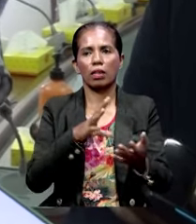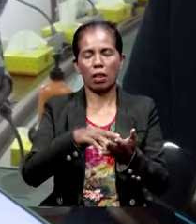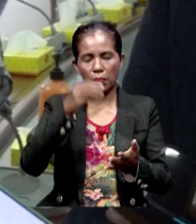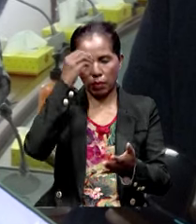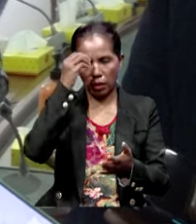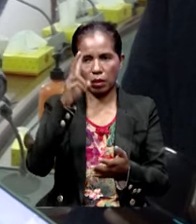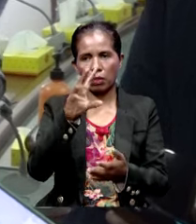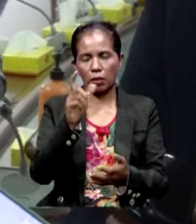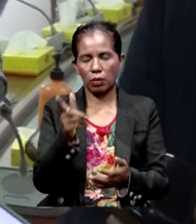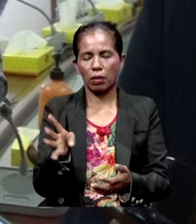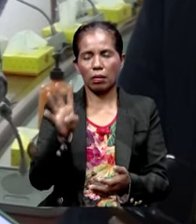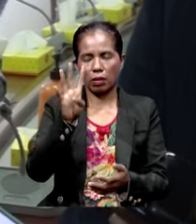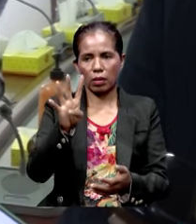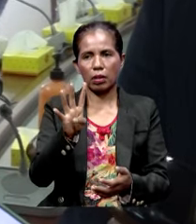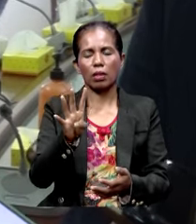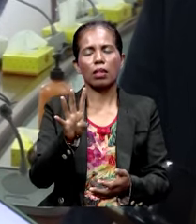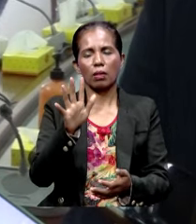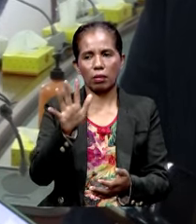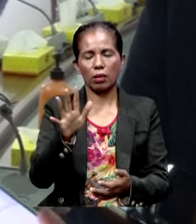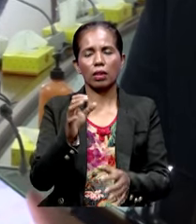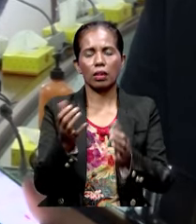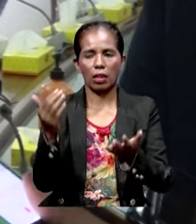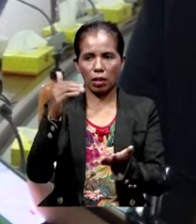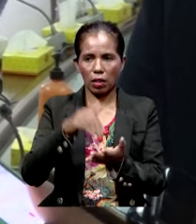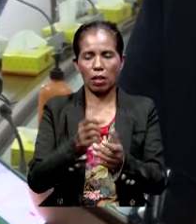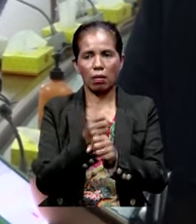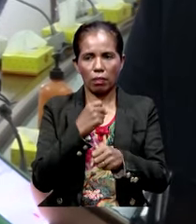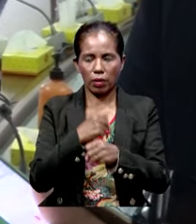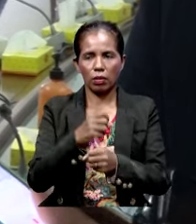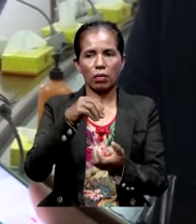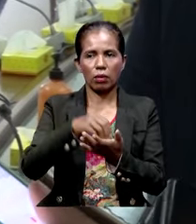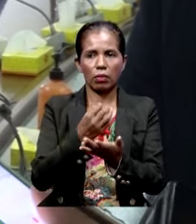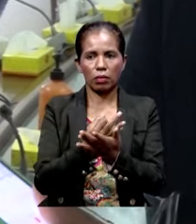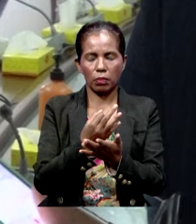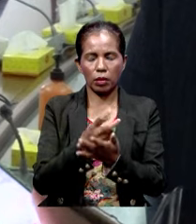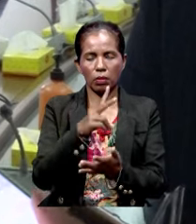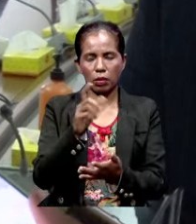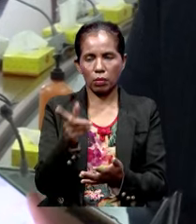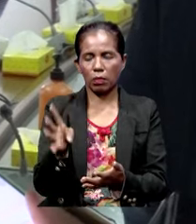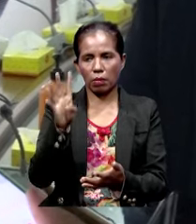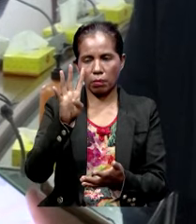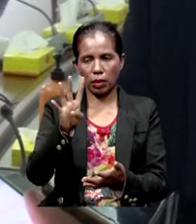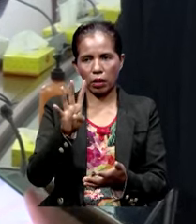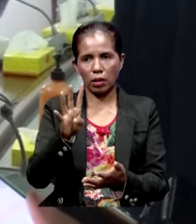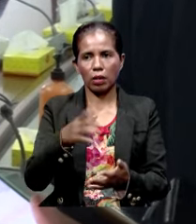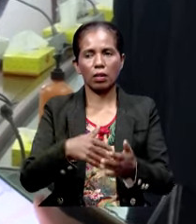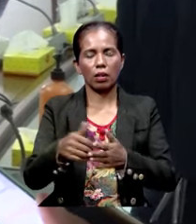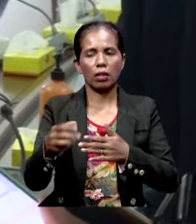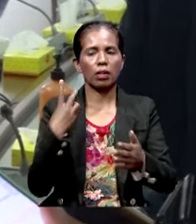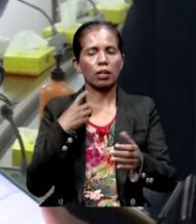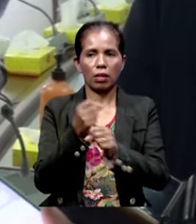a 2025, dali da tanta, quando halo orçamento 2024, normalmente, quando